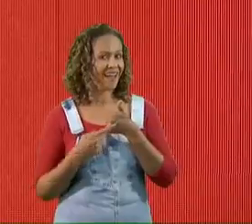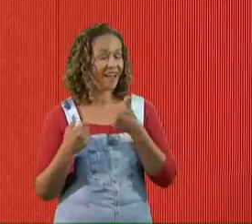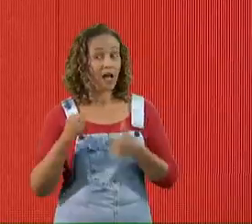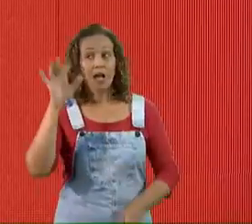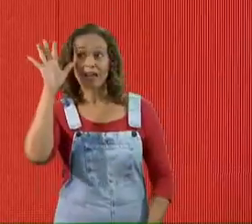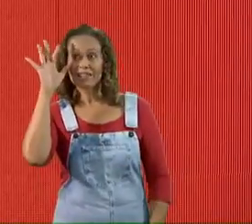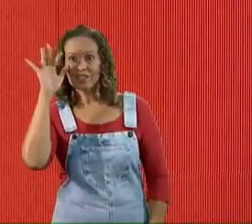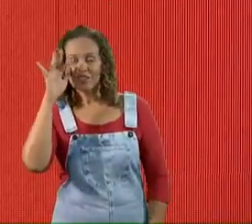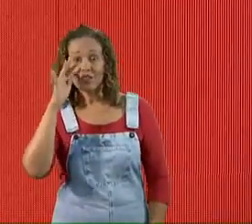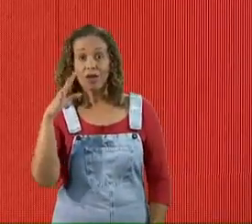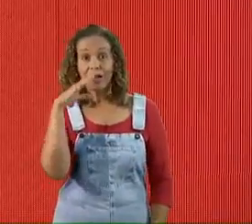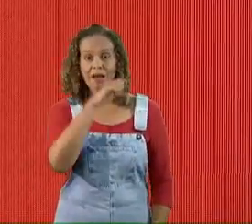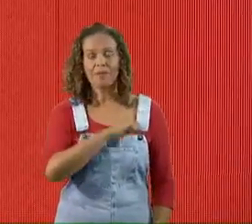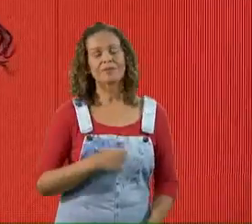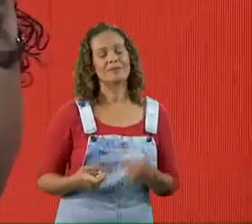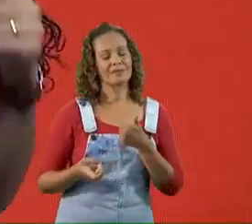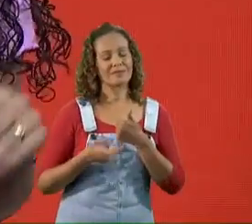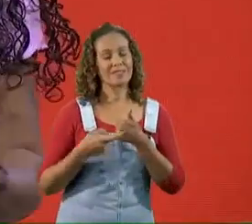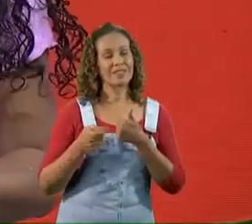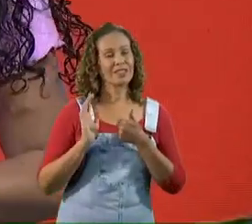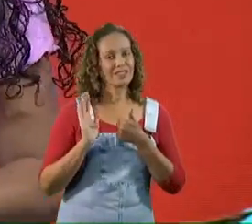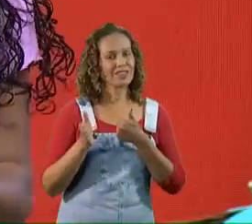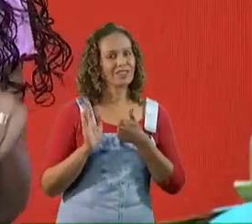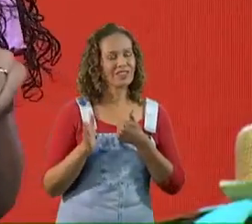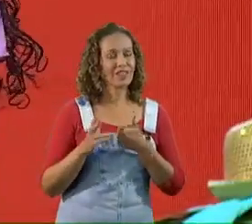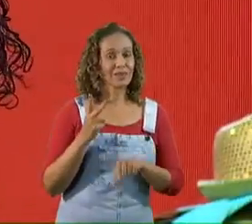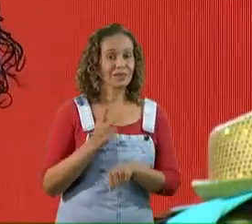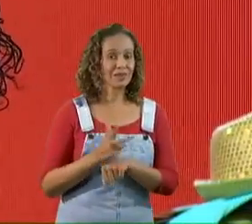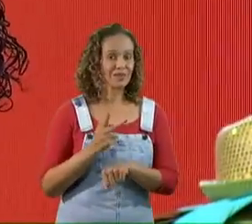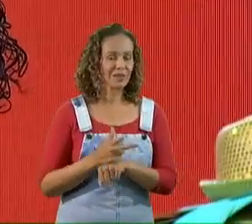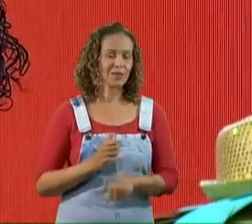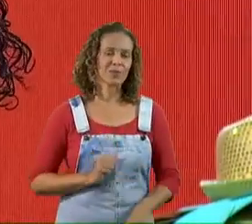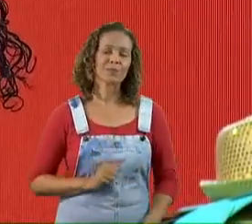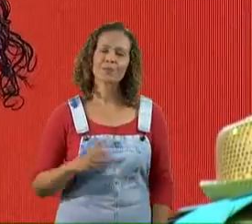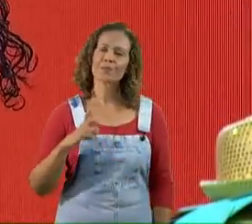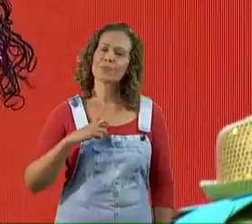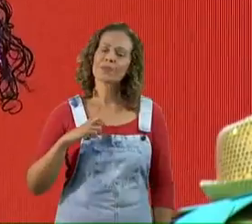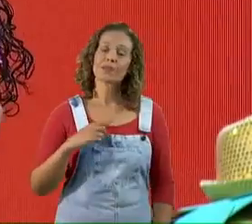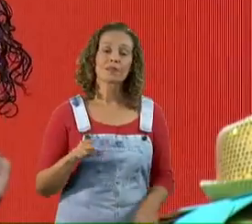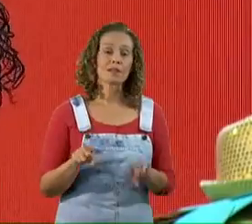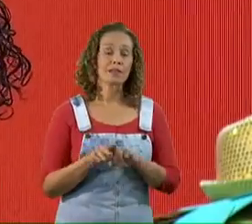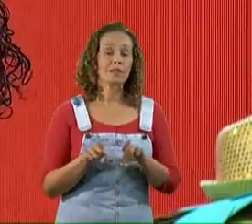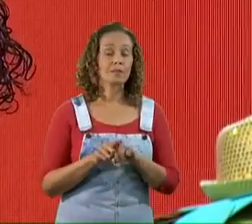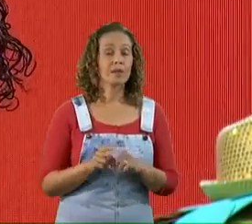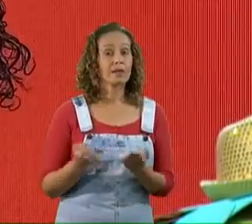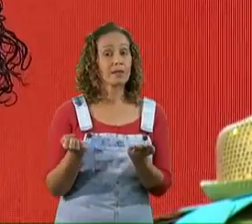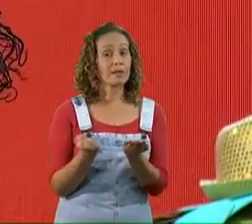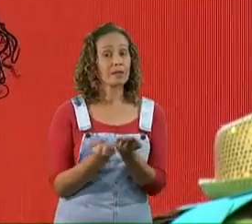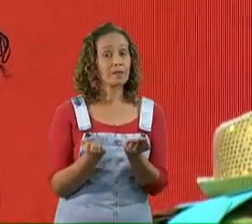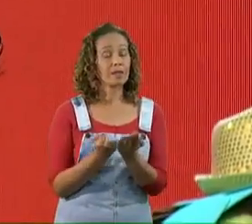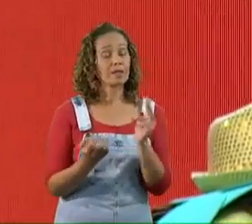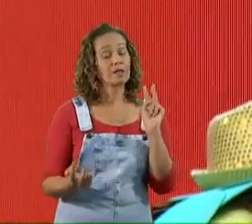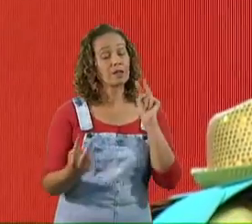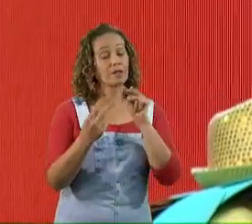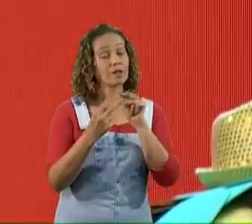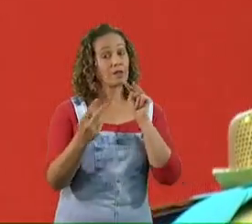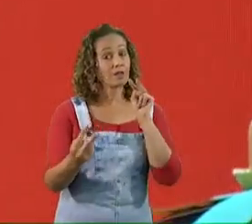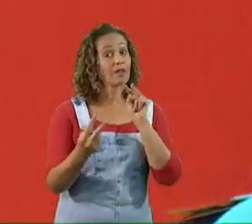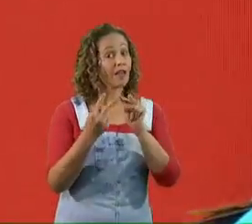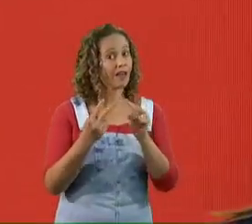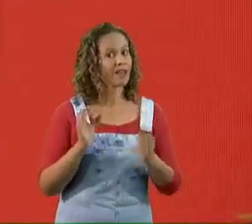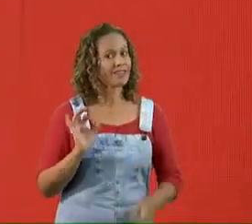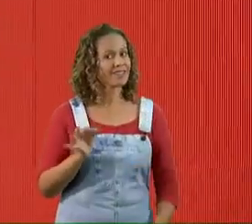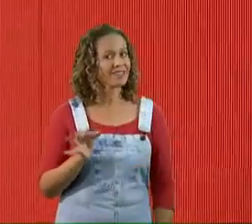assistir, já vai logo lá dando o seu like, lá curtindo o nosso vídeo. Temos também a nossa escola bíblica online. Isso mesmo,